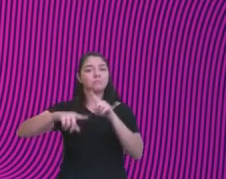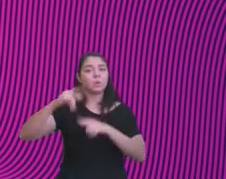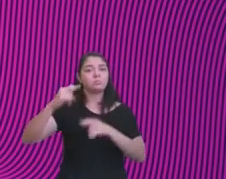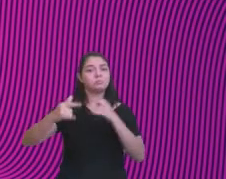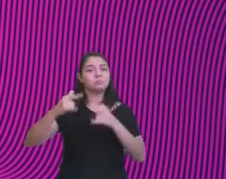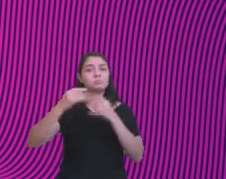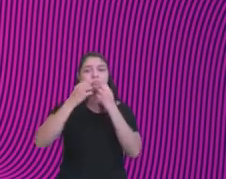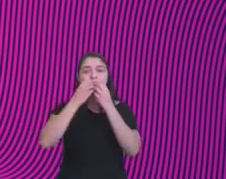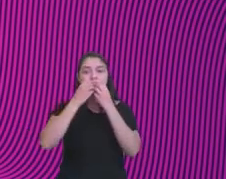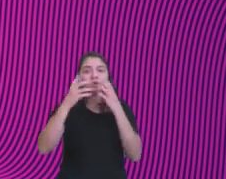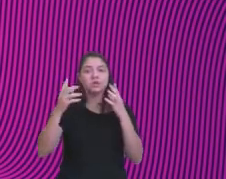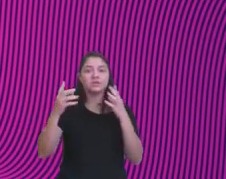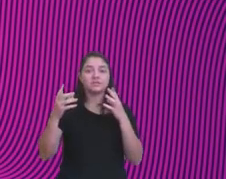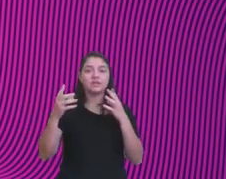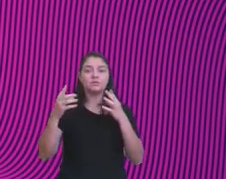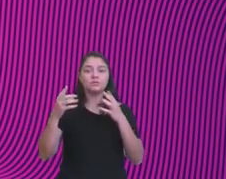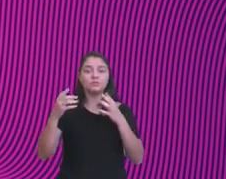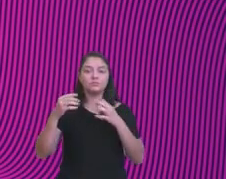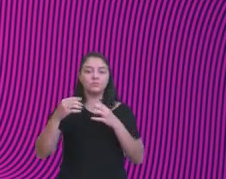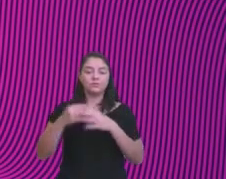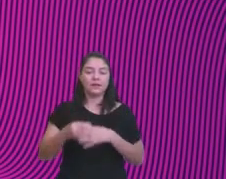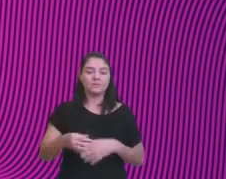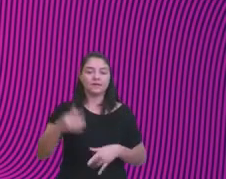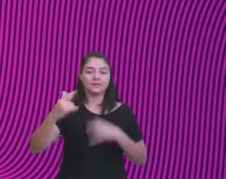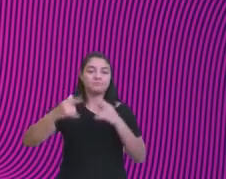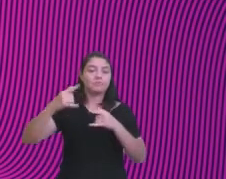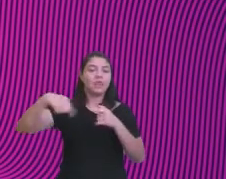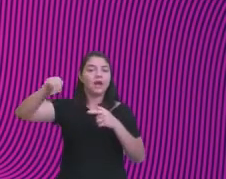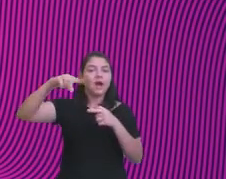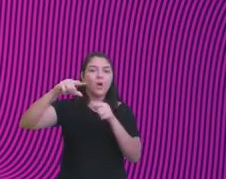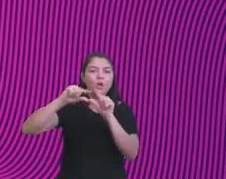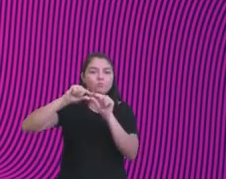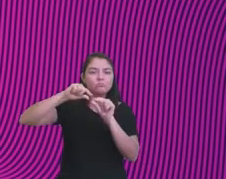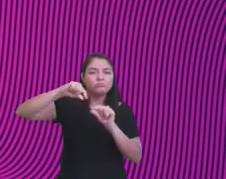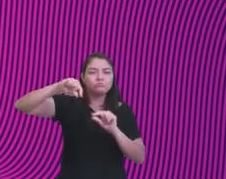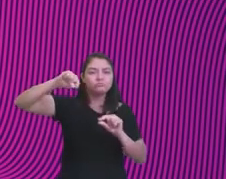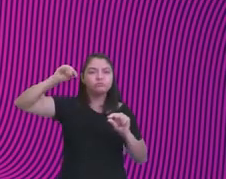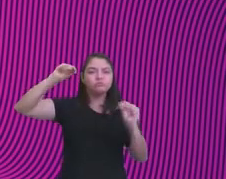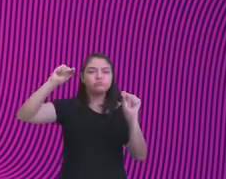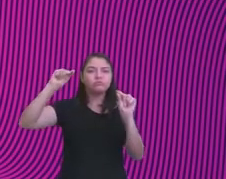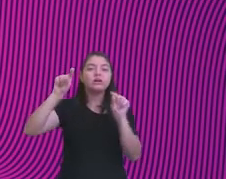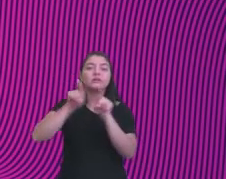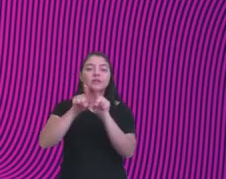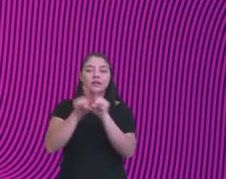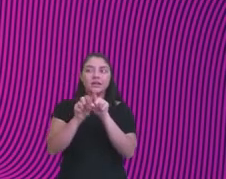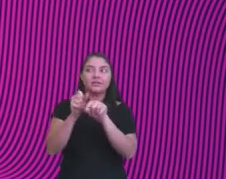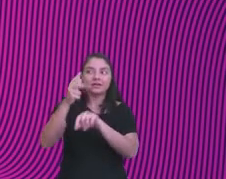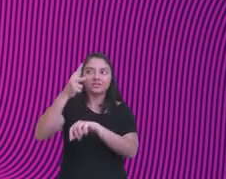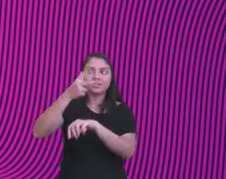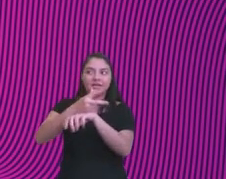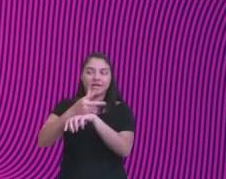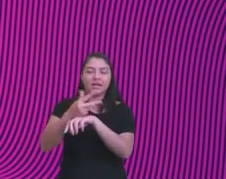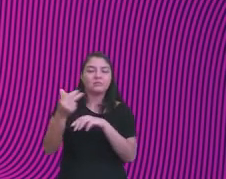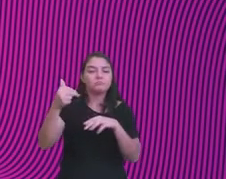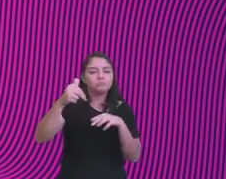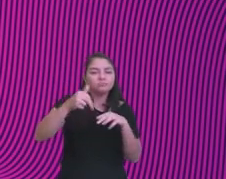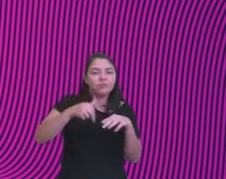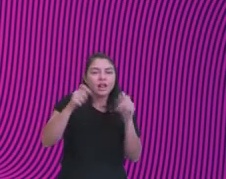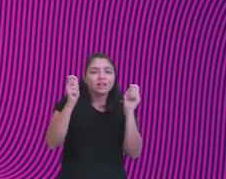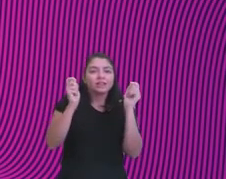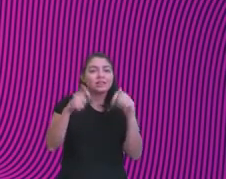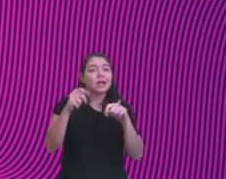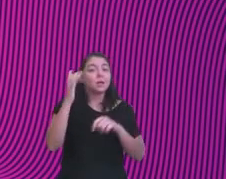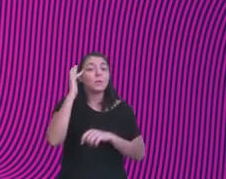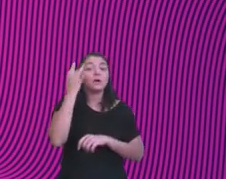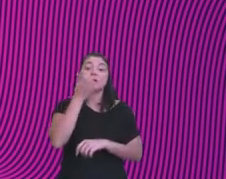reto inferior, ou casando com os tumores de reto médio, mas nesse doente a gente dividiria com ele, mas a minha opinião é que esse doente é um paciente